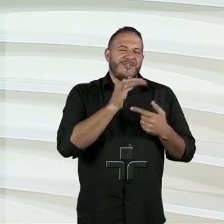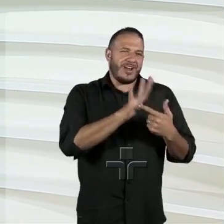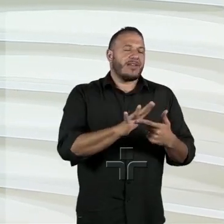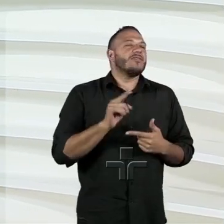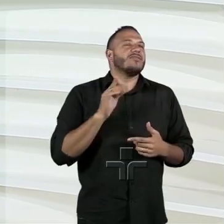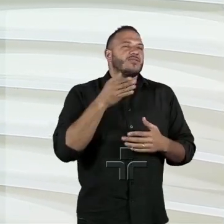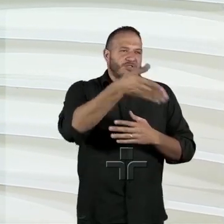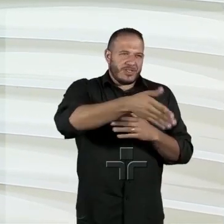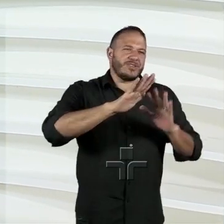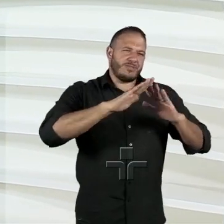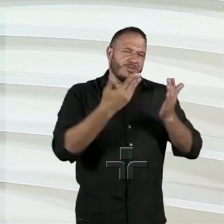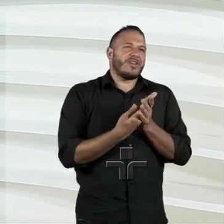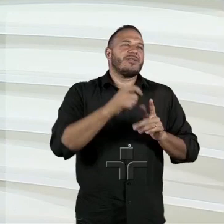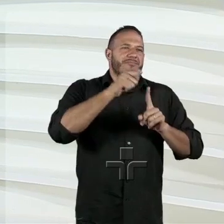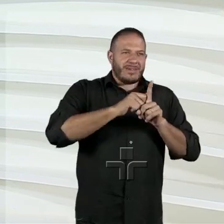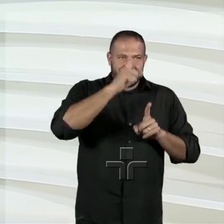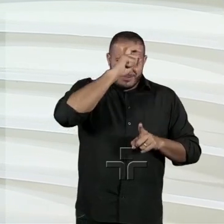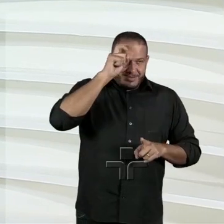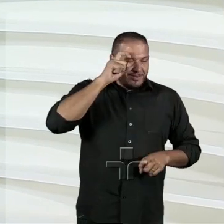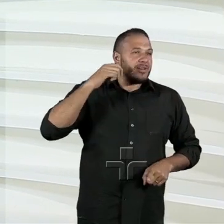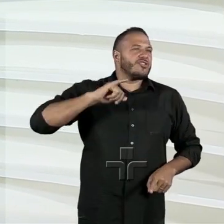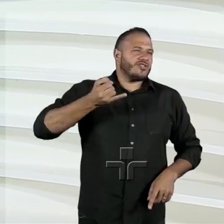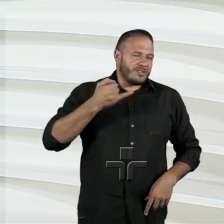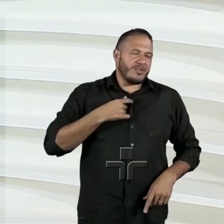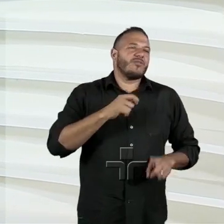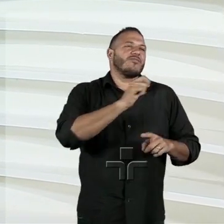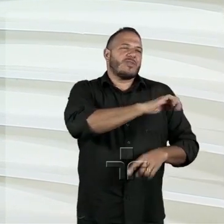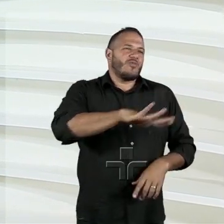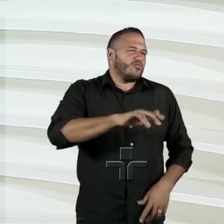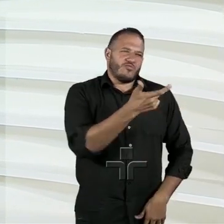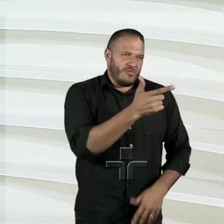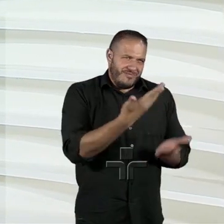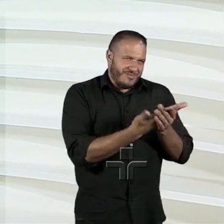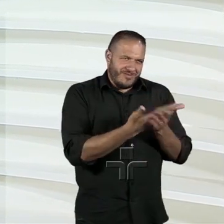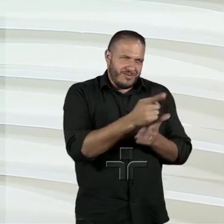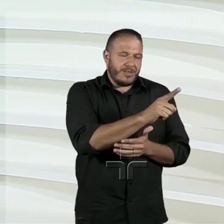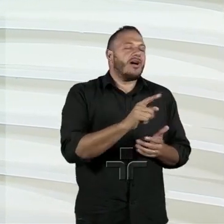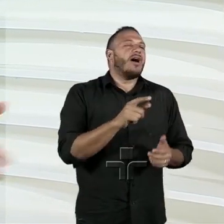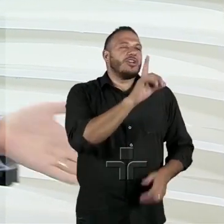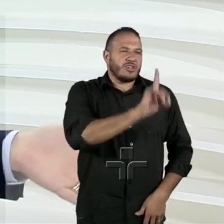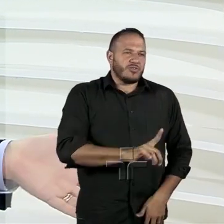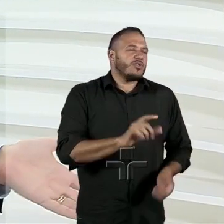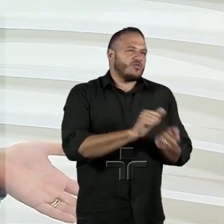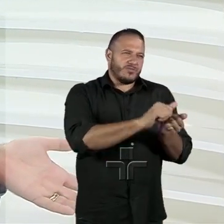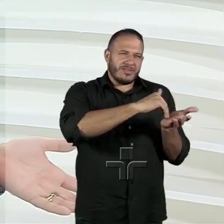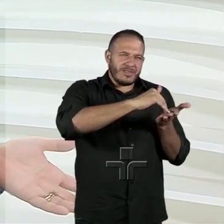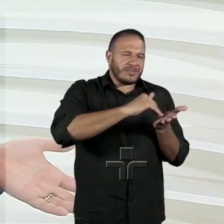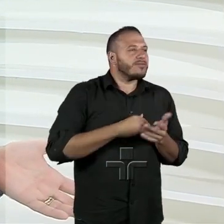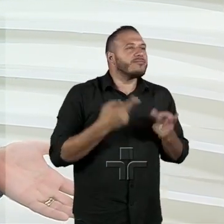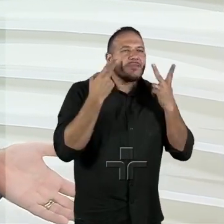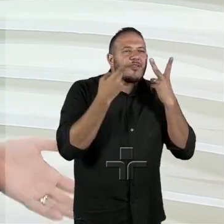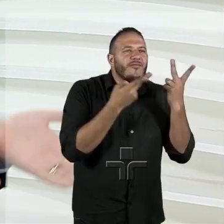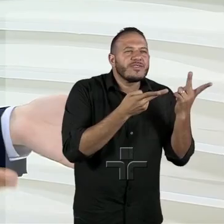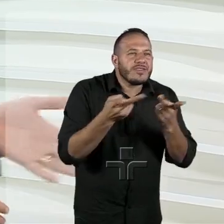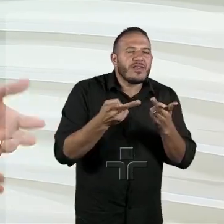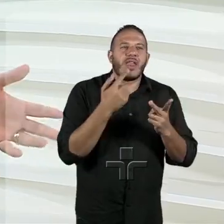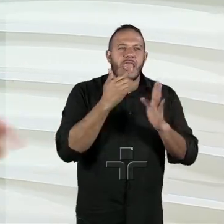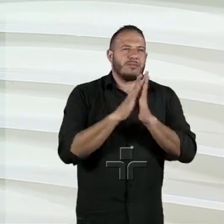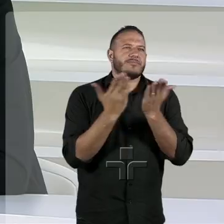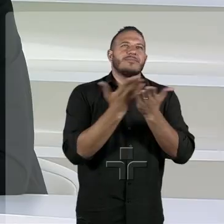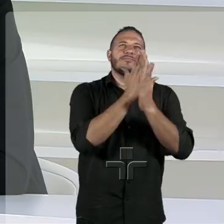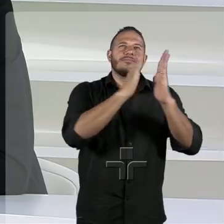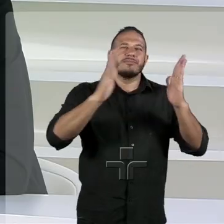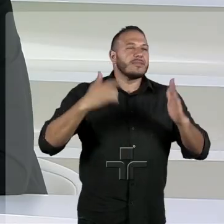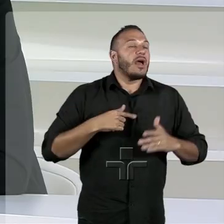escola, era em janeiro, os alunos não estavam em aula e a diretora daí, junto com a secretária Maria Cecília, a gente foi visitar a biblioteca porque tinham